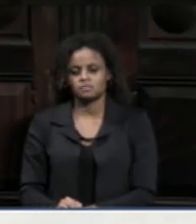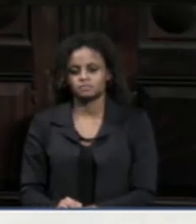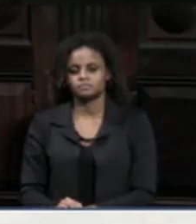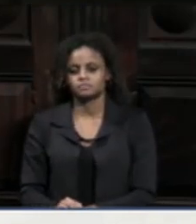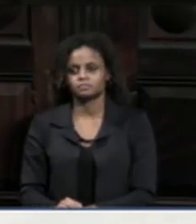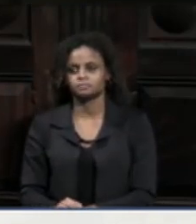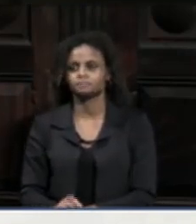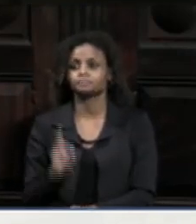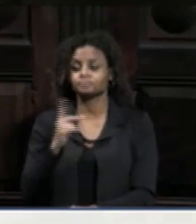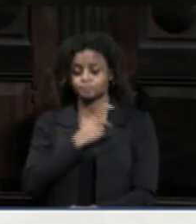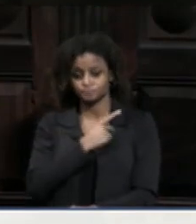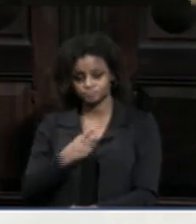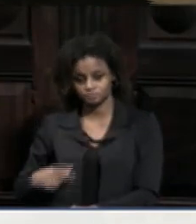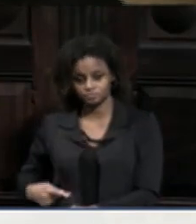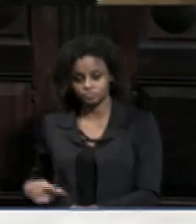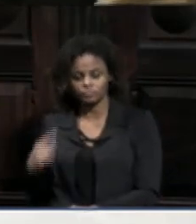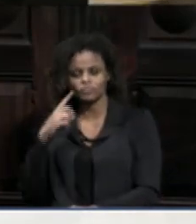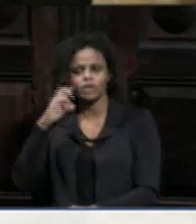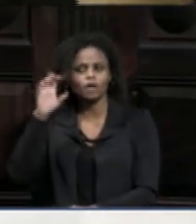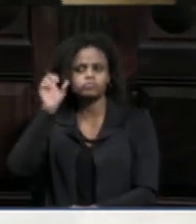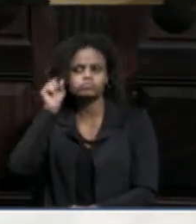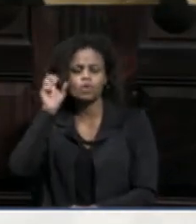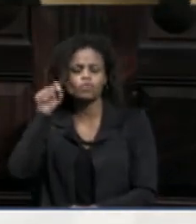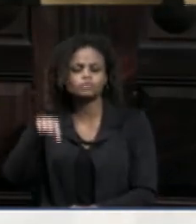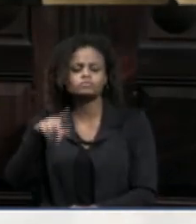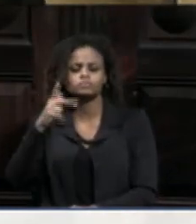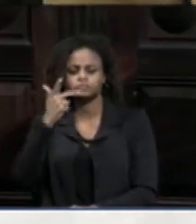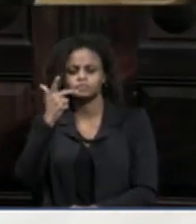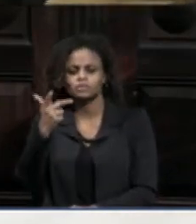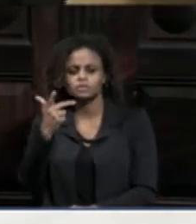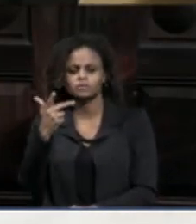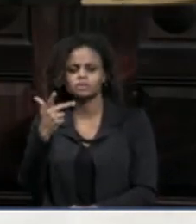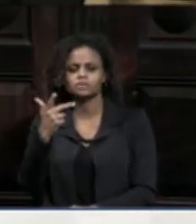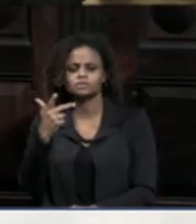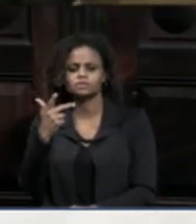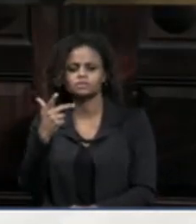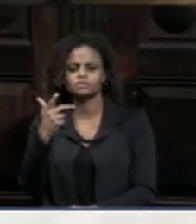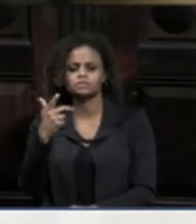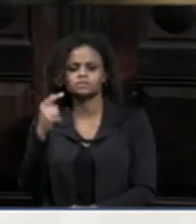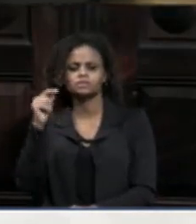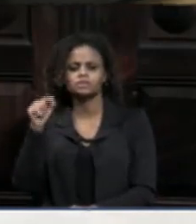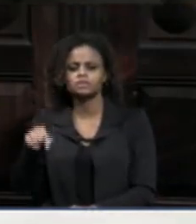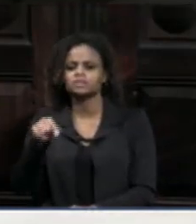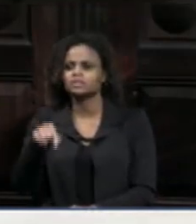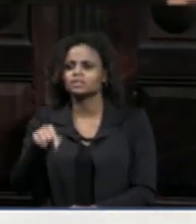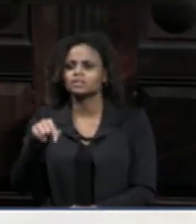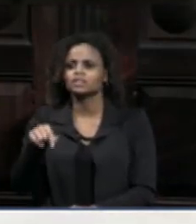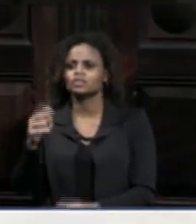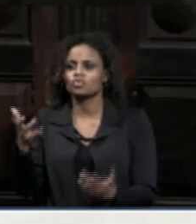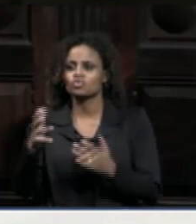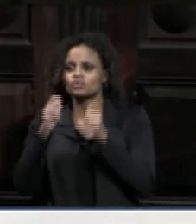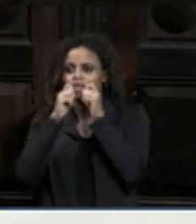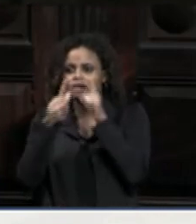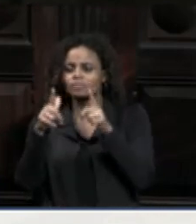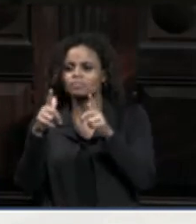eu ouvi aqui dizer que isto aqui hoje deveria estar cheio.